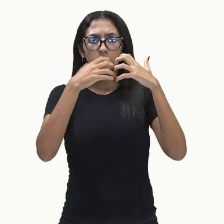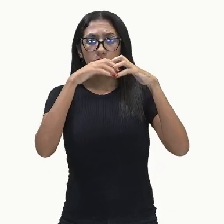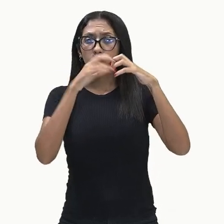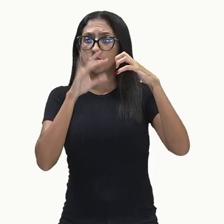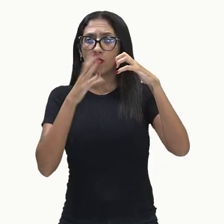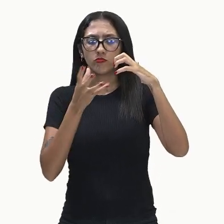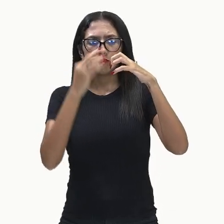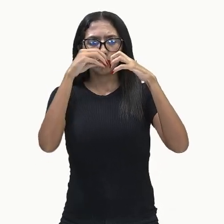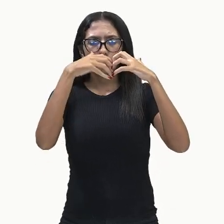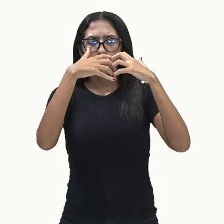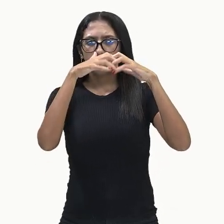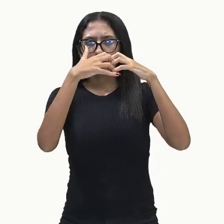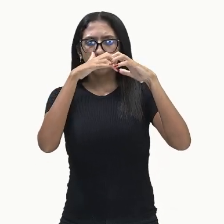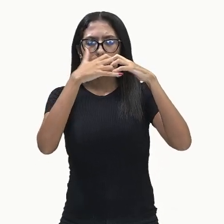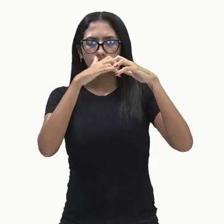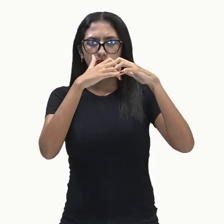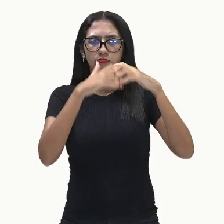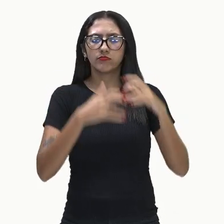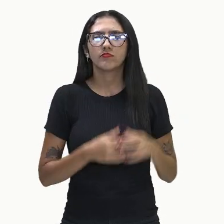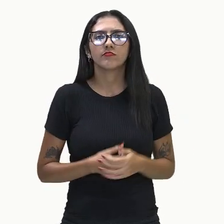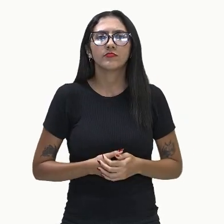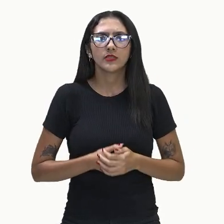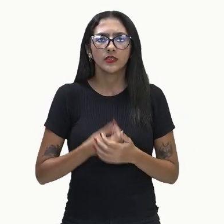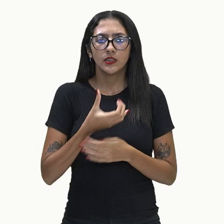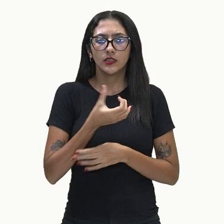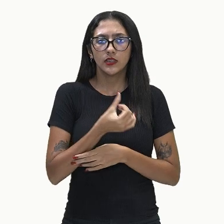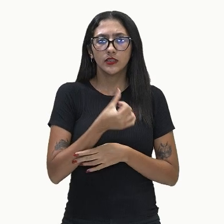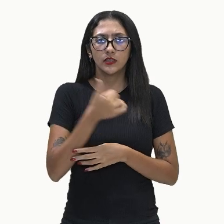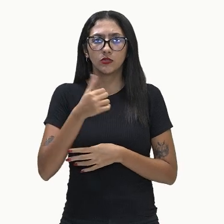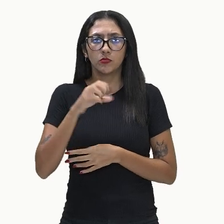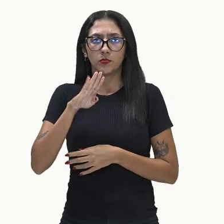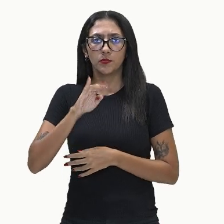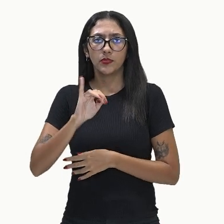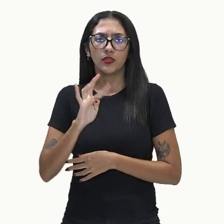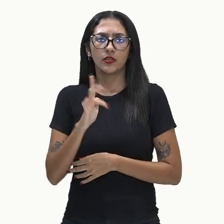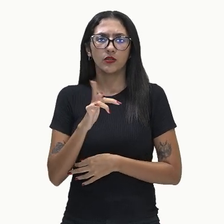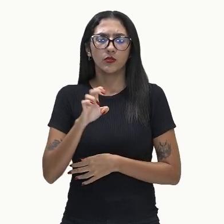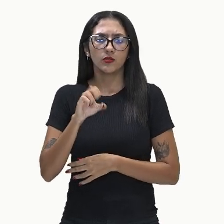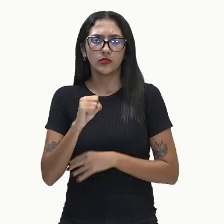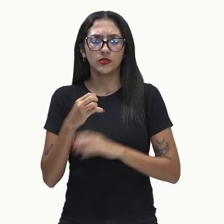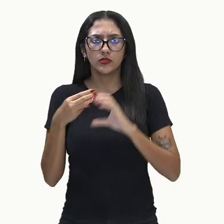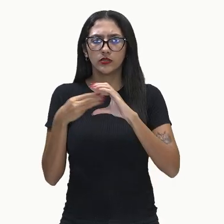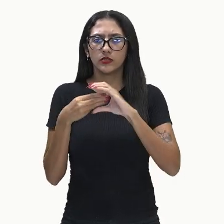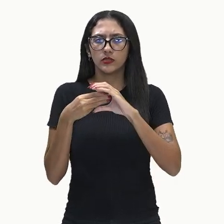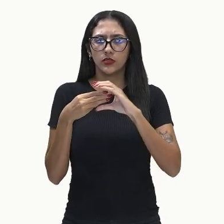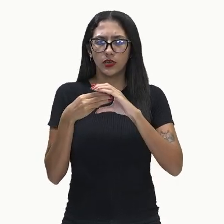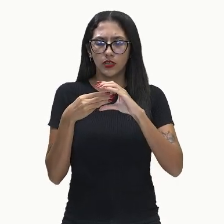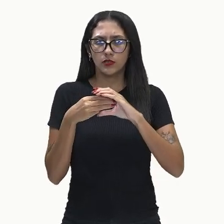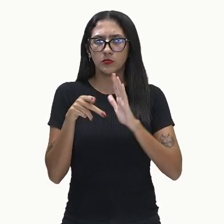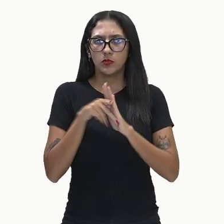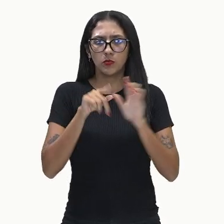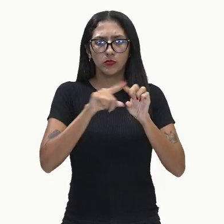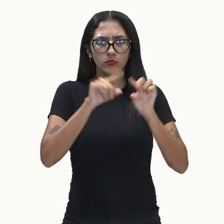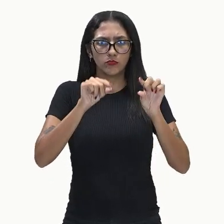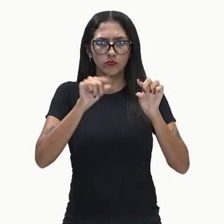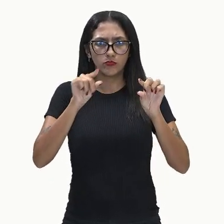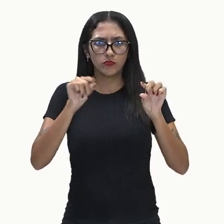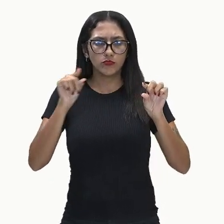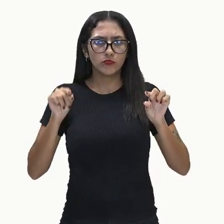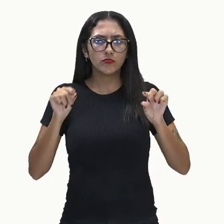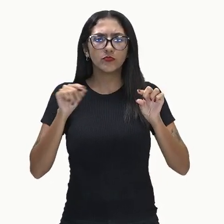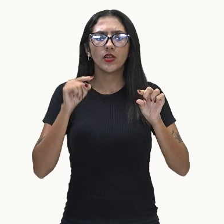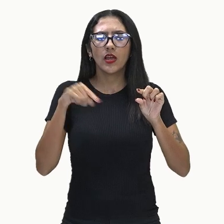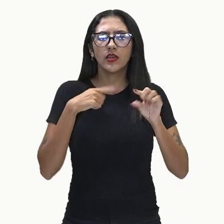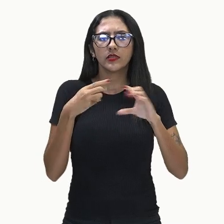cérebro. E 61 bilhões de células da glia. Essas células,